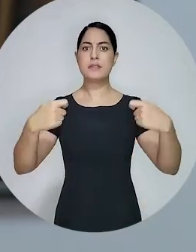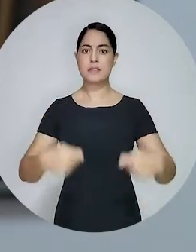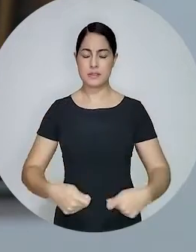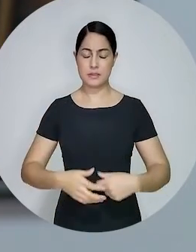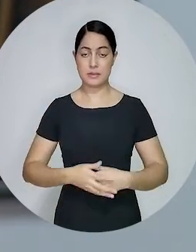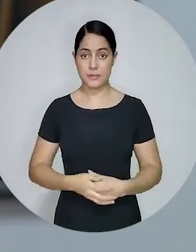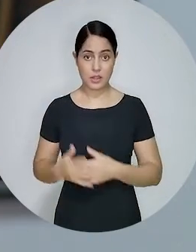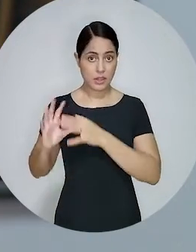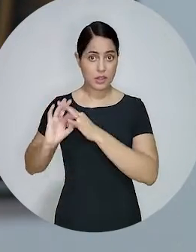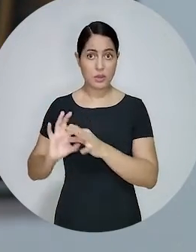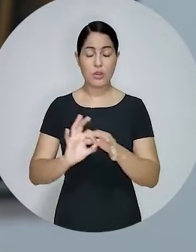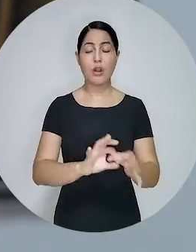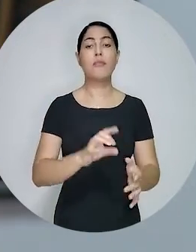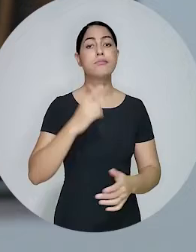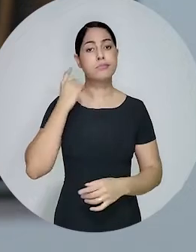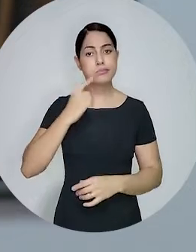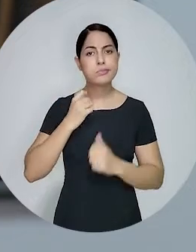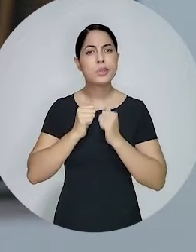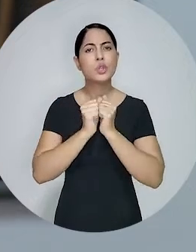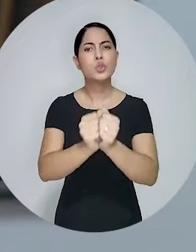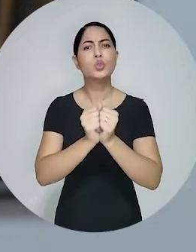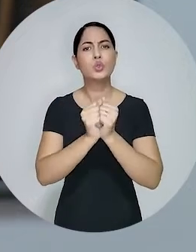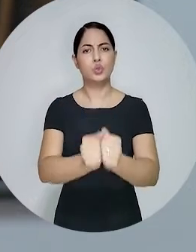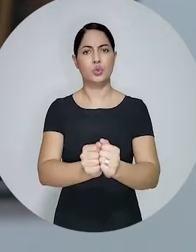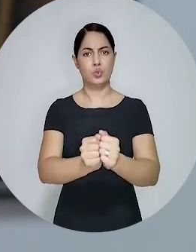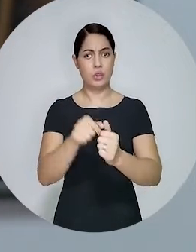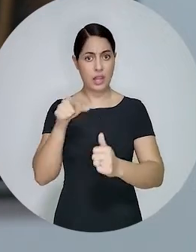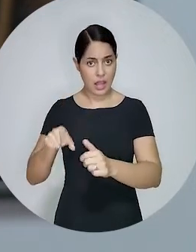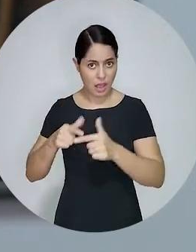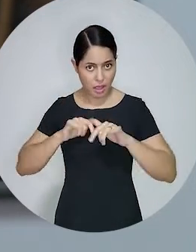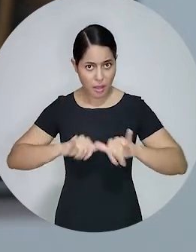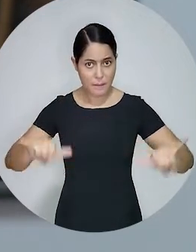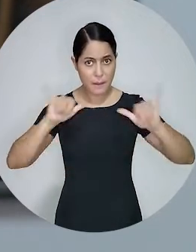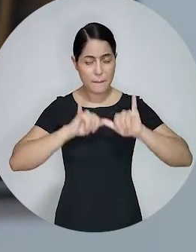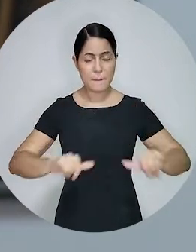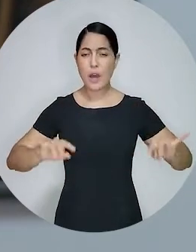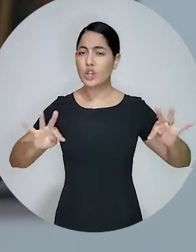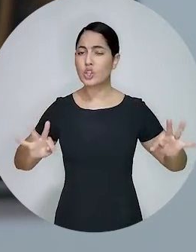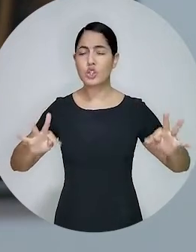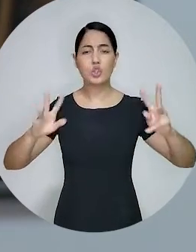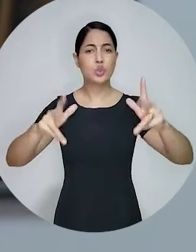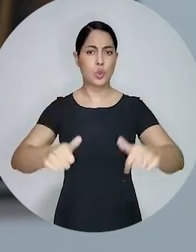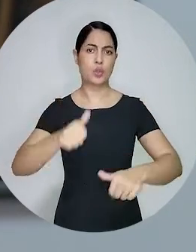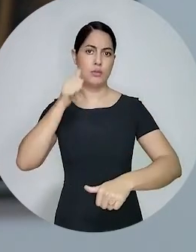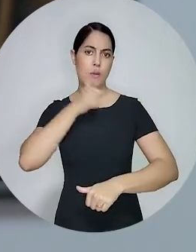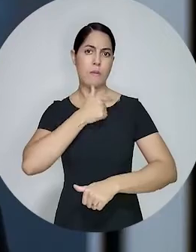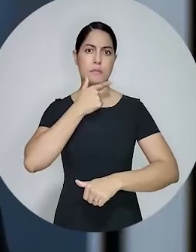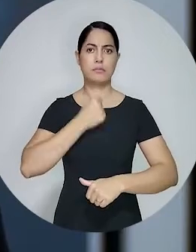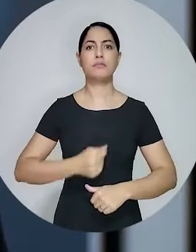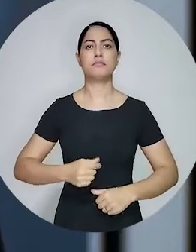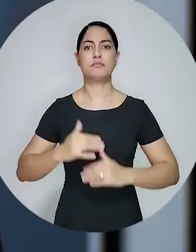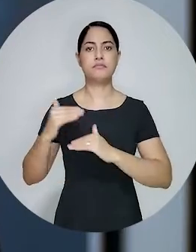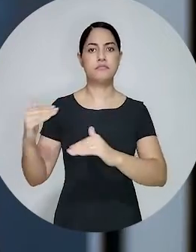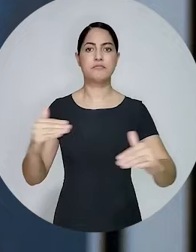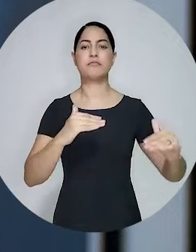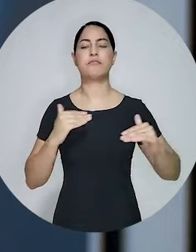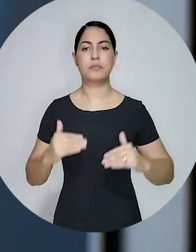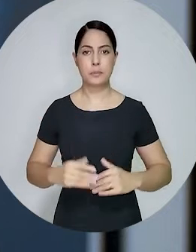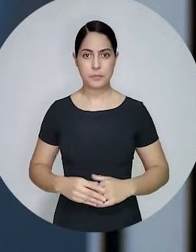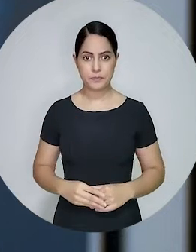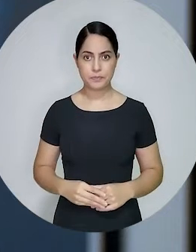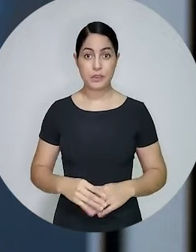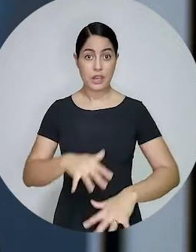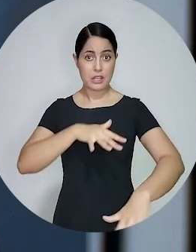E aqui, a advocacia estará junta, porque essa é uma campanha de todas, de todos. Essa grande